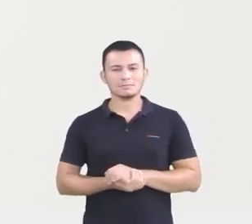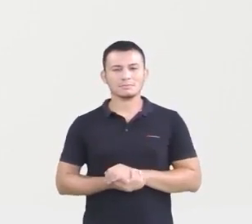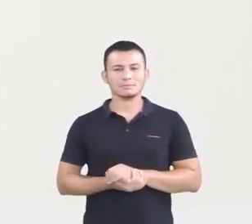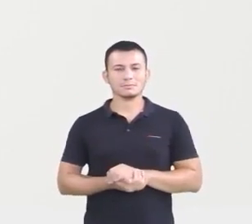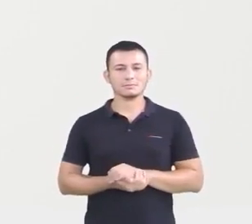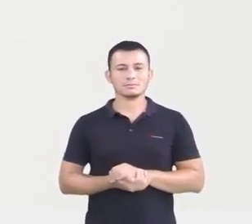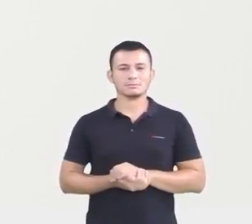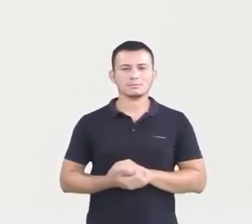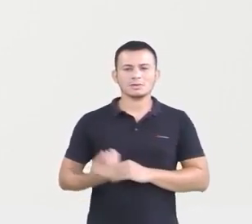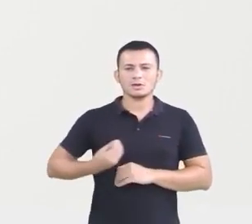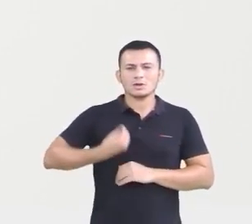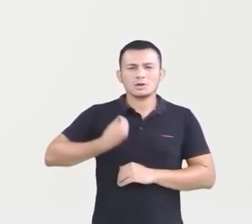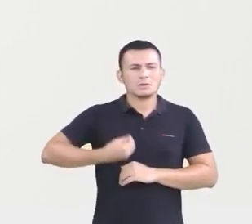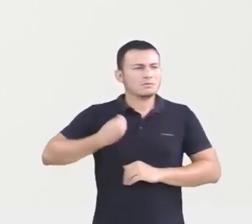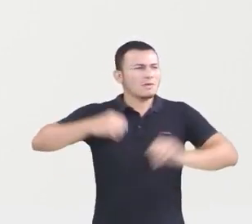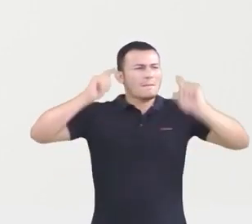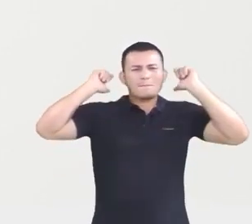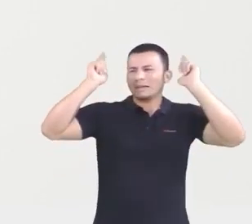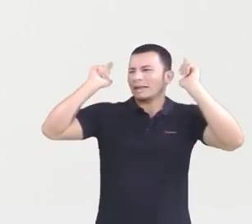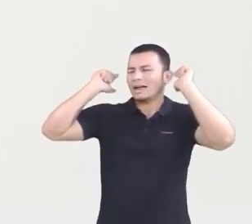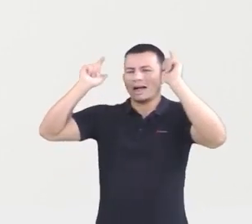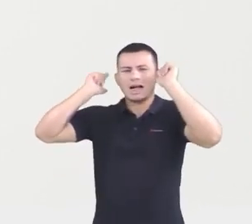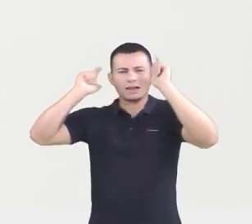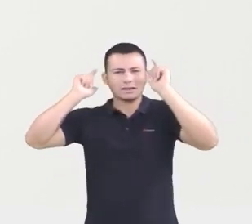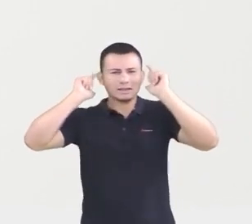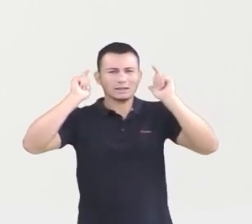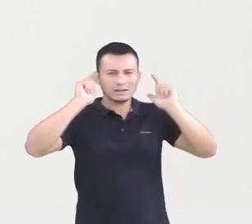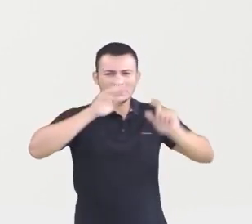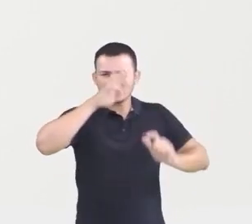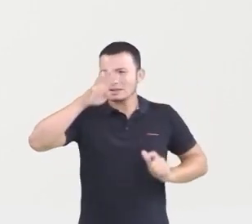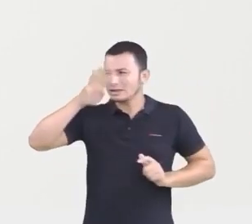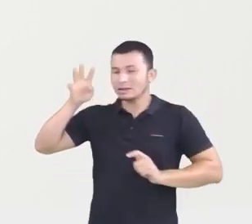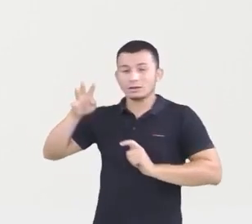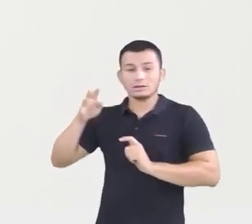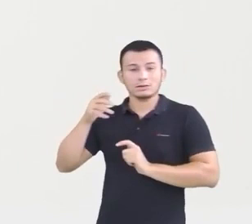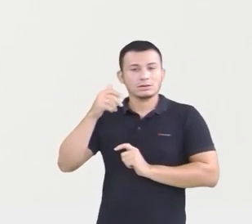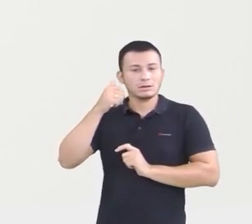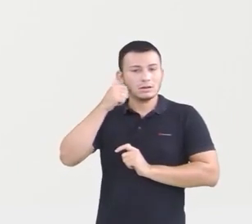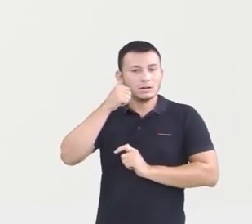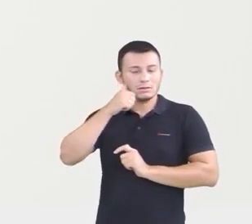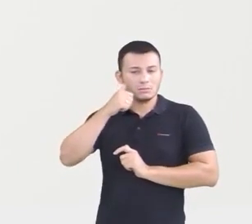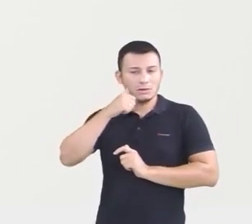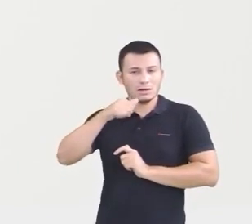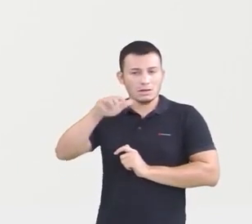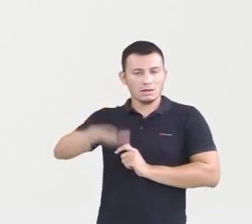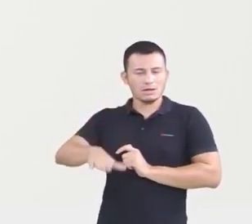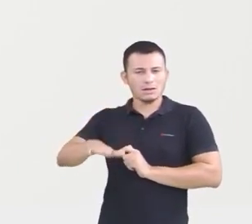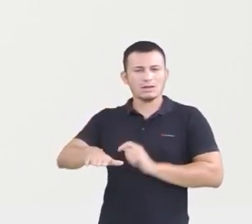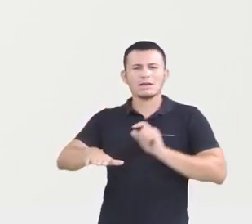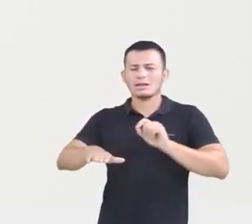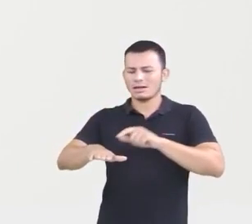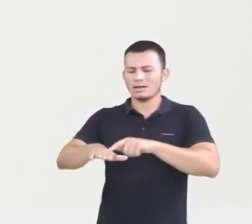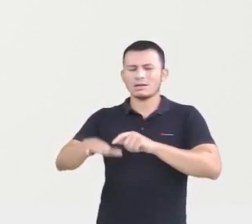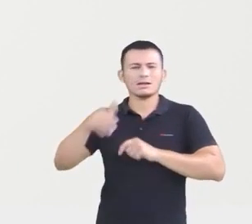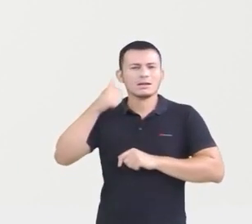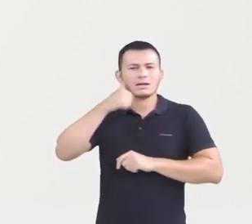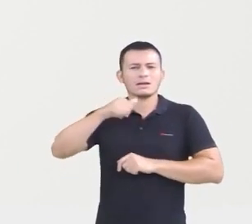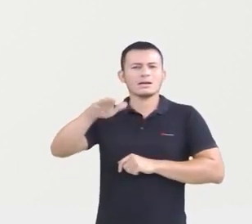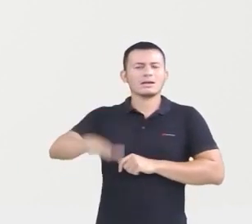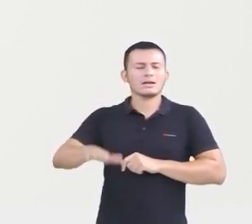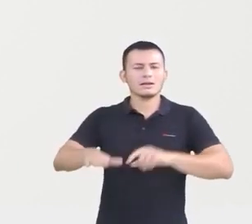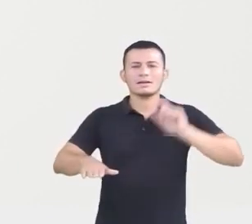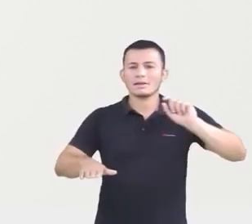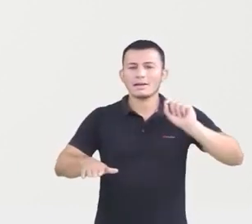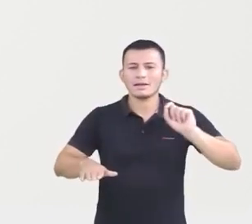Vivendo aventuras impossíveis e absurdas, a menina... Que menina é essa? Essa menina